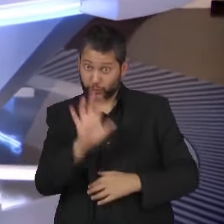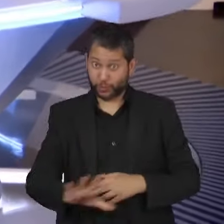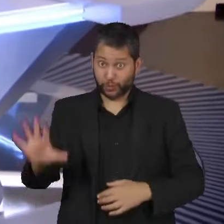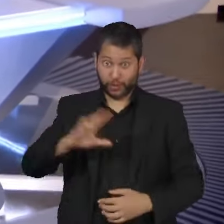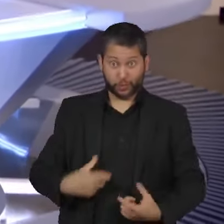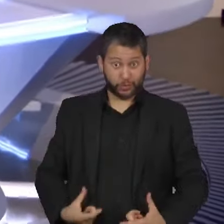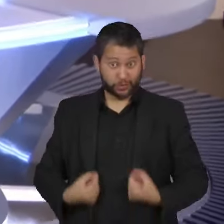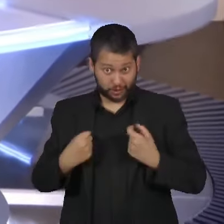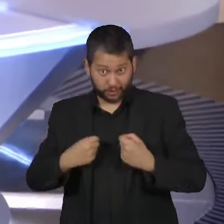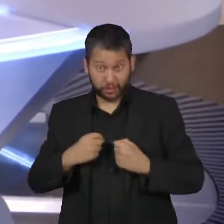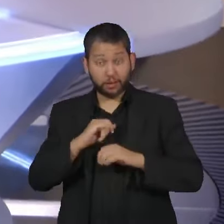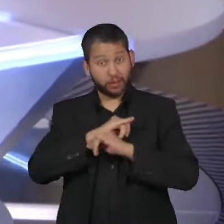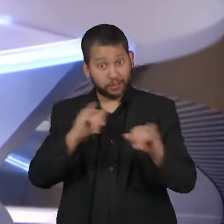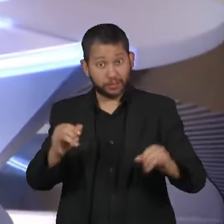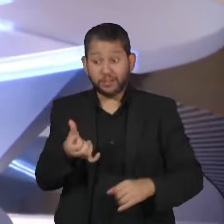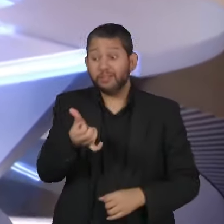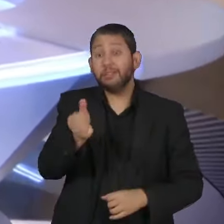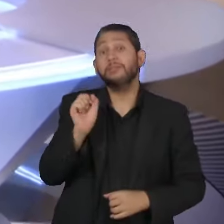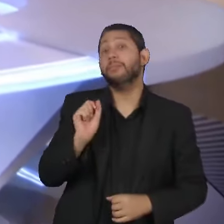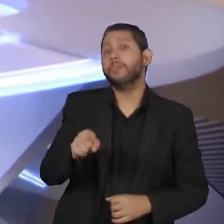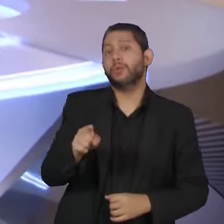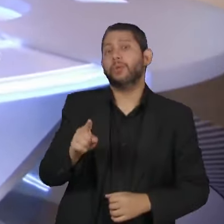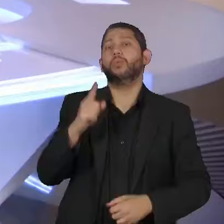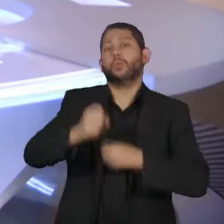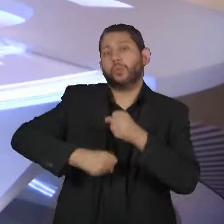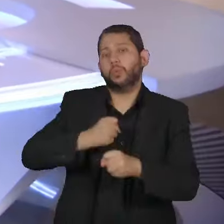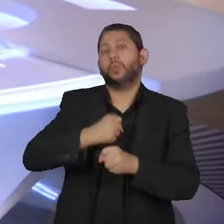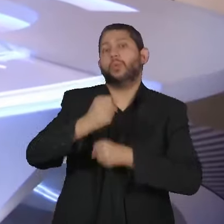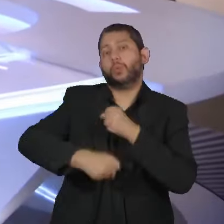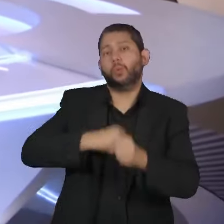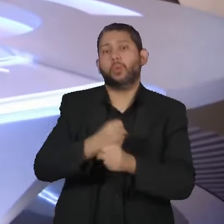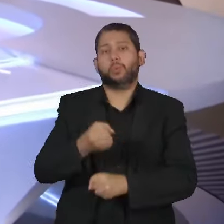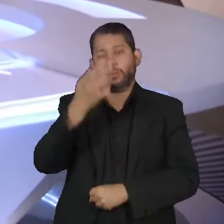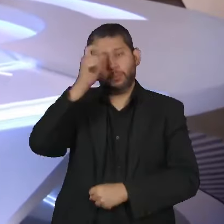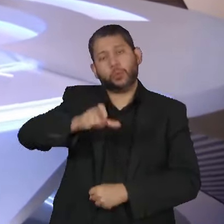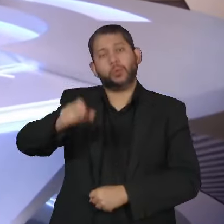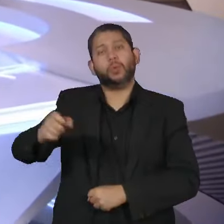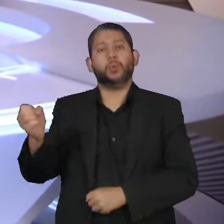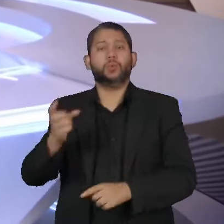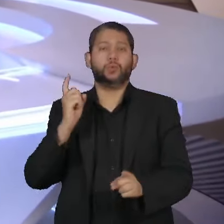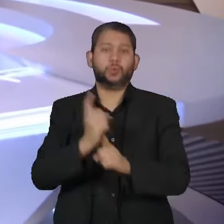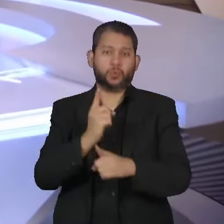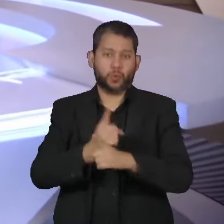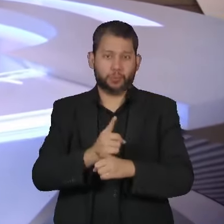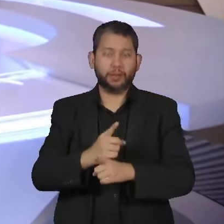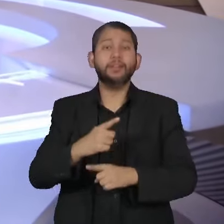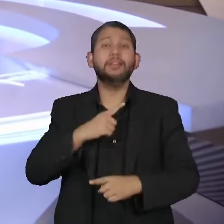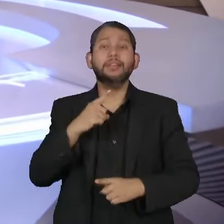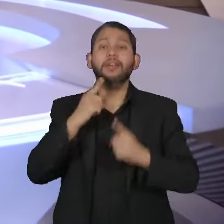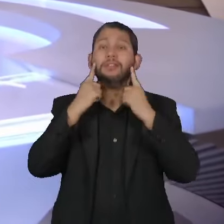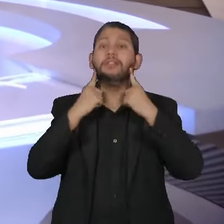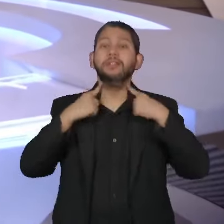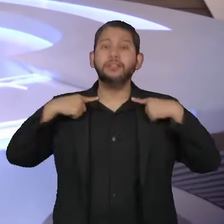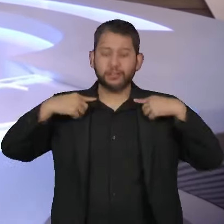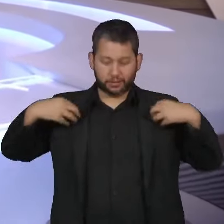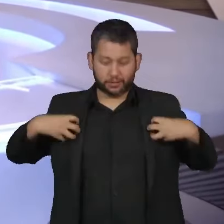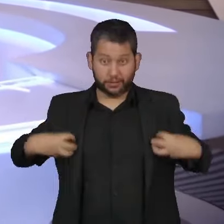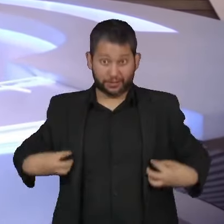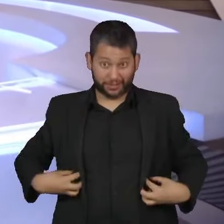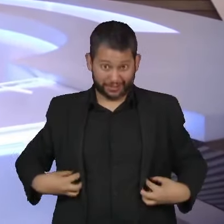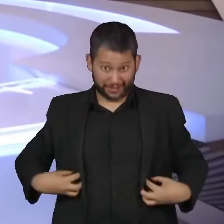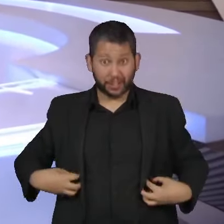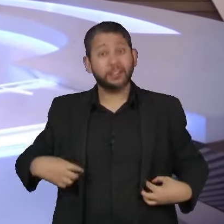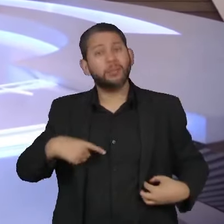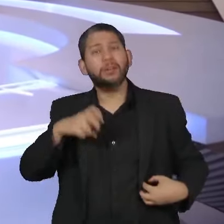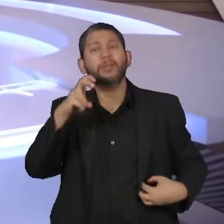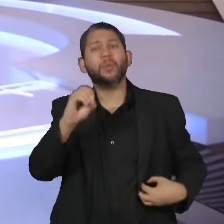de 6 mil novos casos por ano. O linfoma se desenvolve no sistema linfático. Tem mais de 50 subtipos e uma